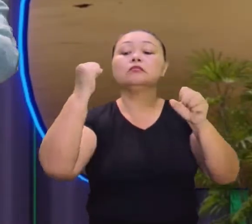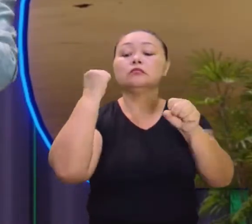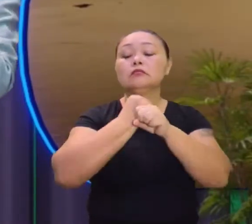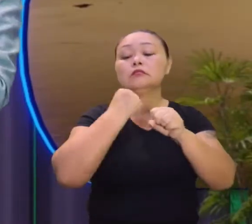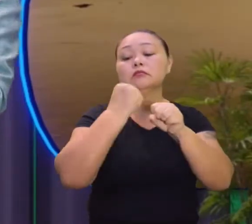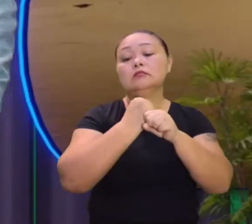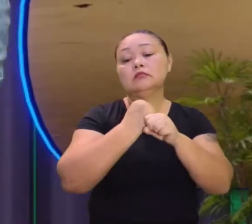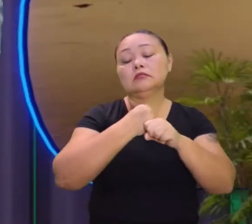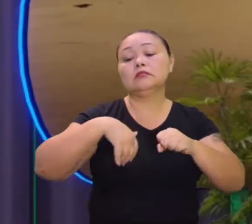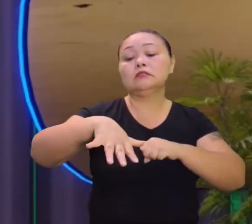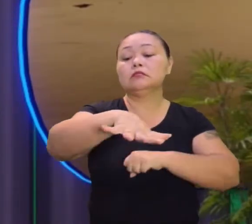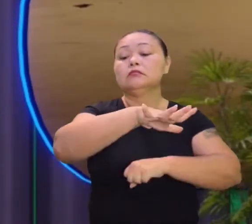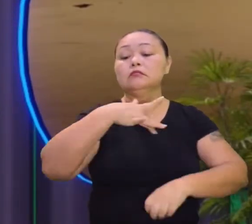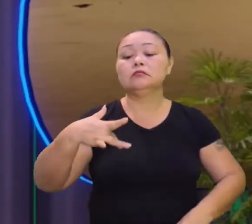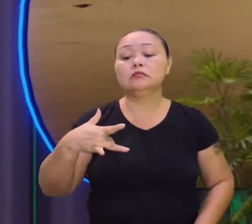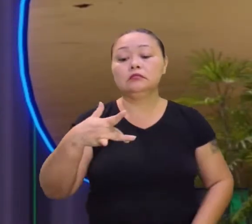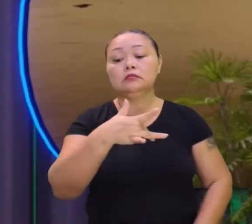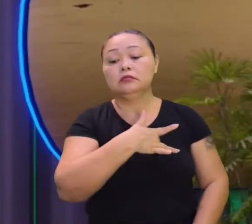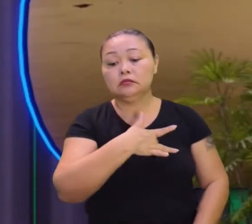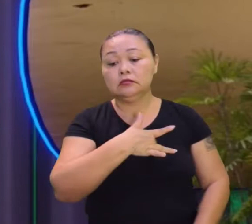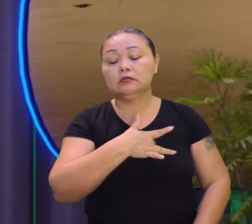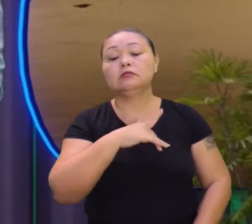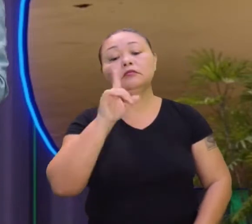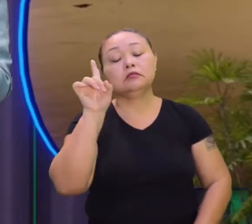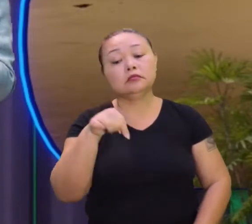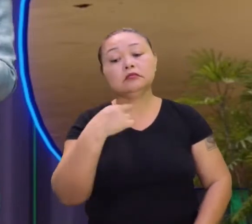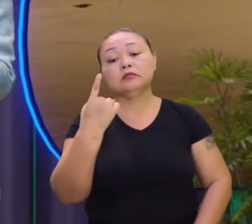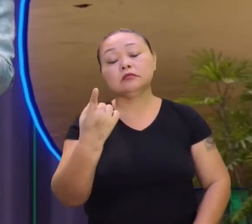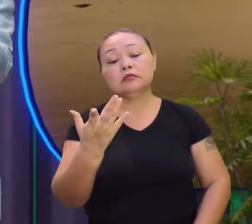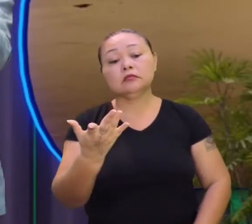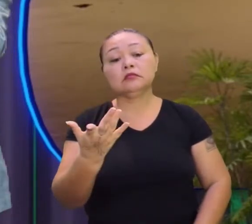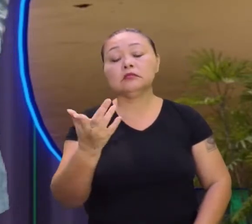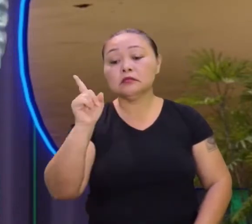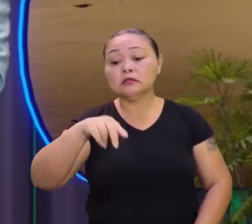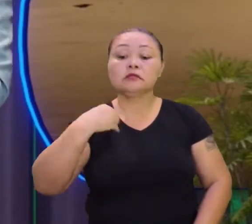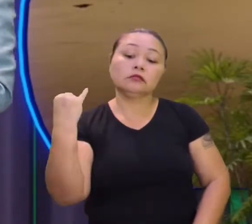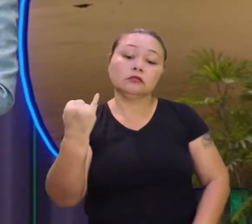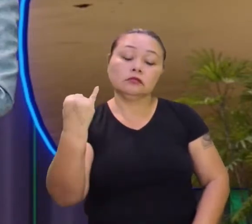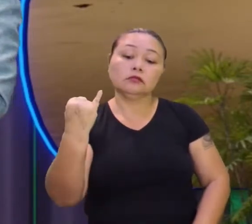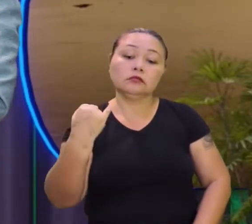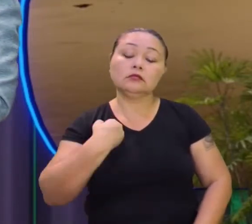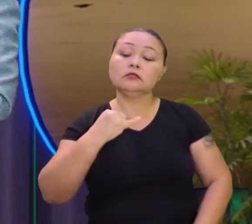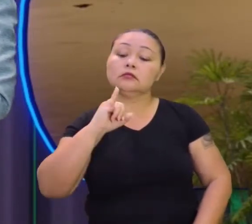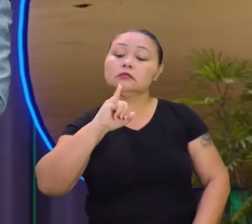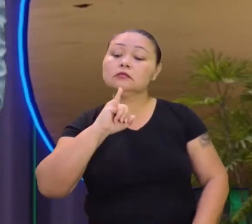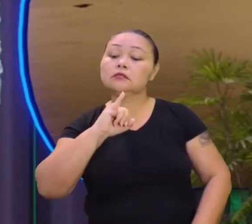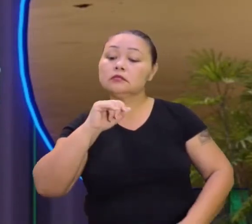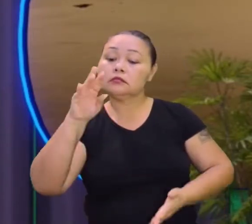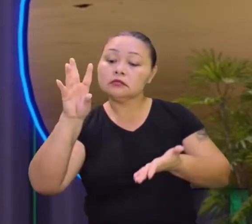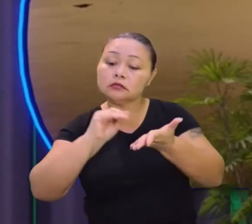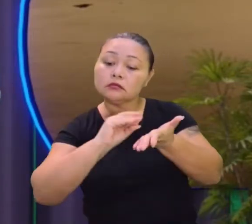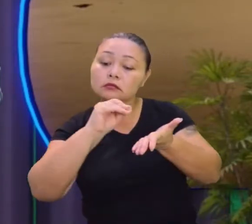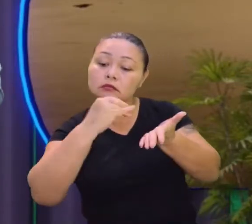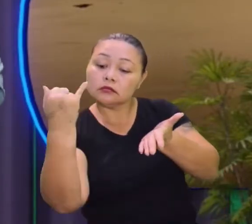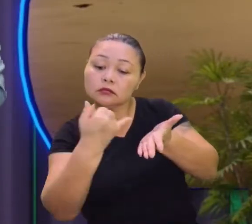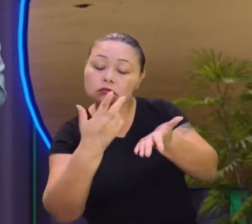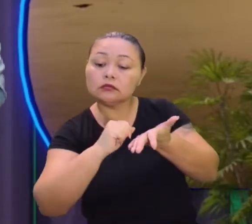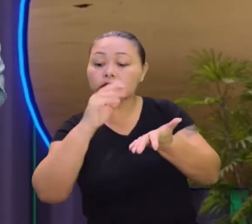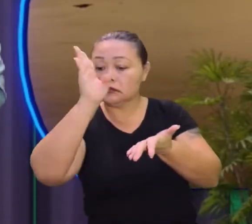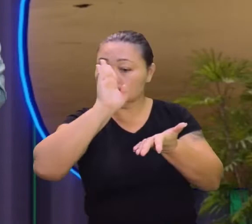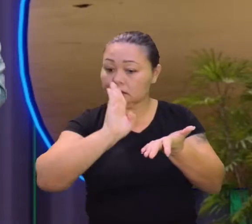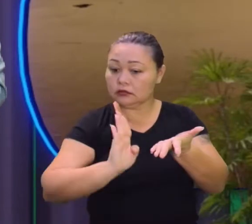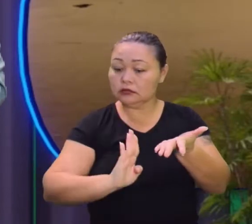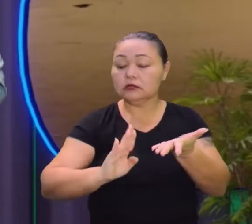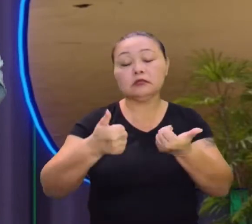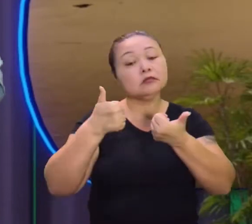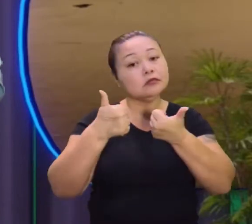um centro de saúde. Exato. É isso? Muito bem. Então, é muito importante o censo do IBGE no Brasil. Com certeza. Isso